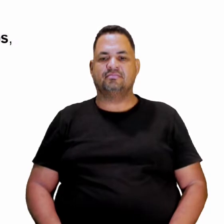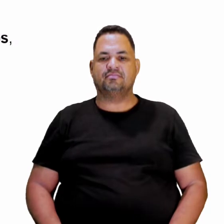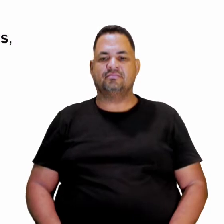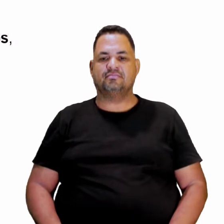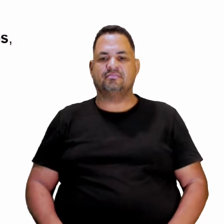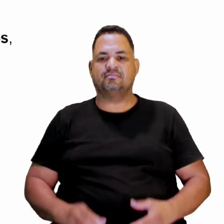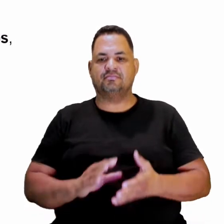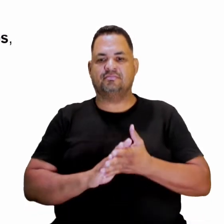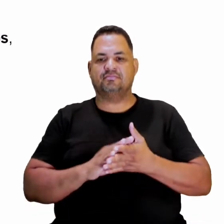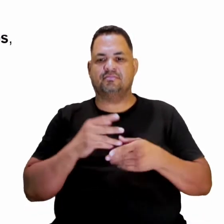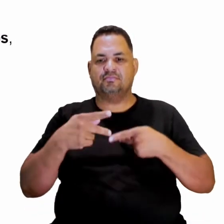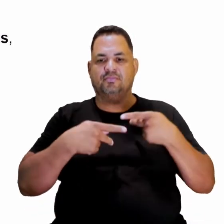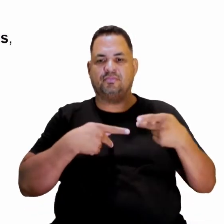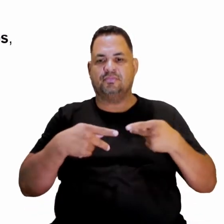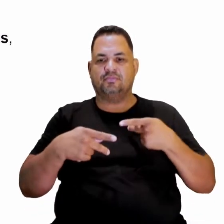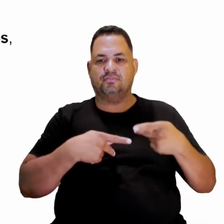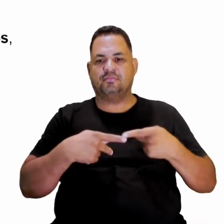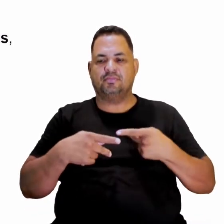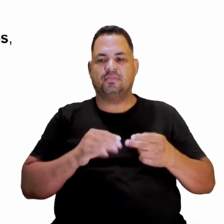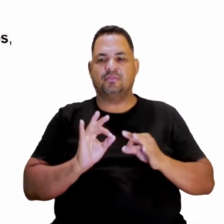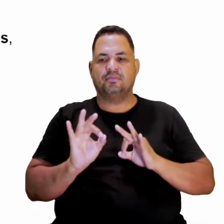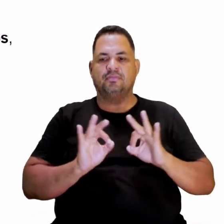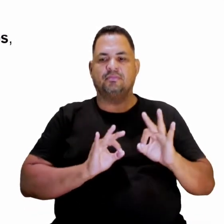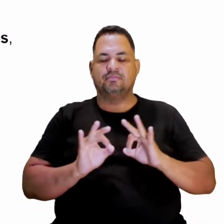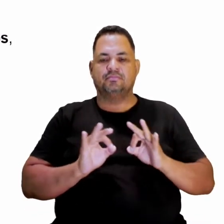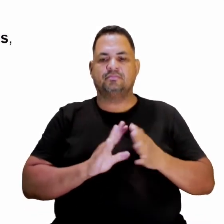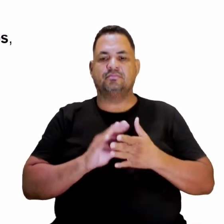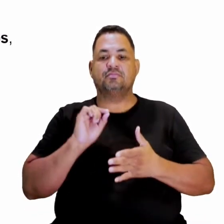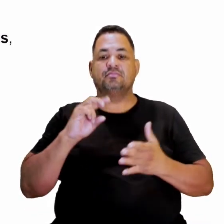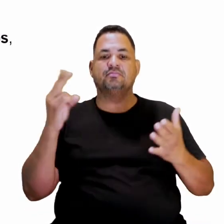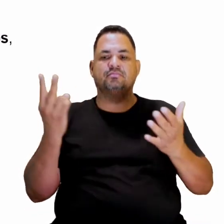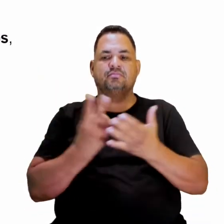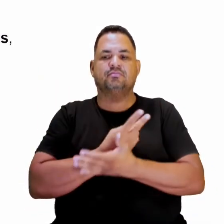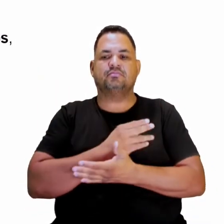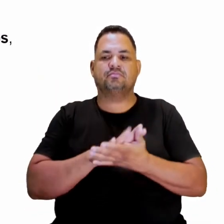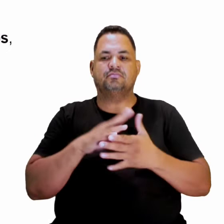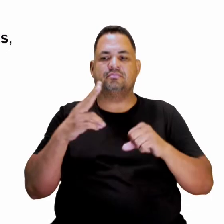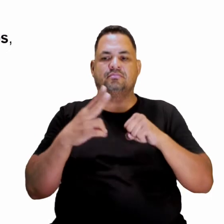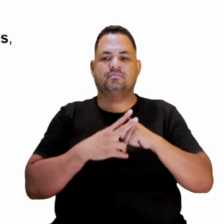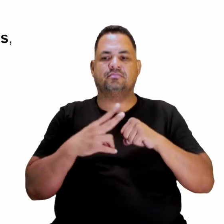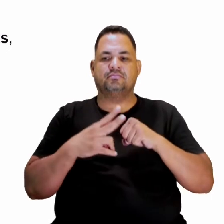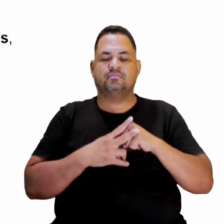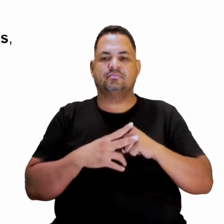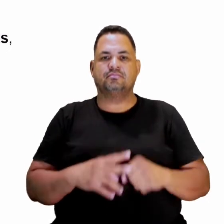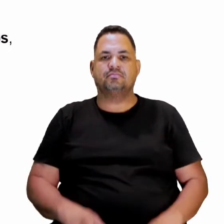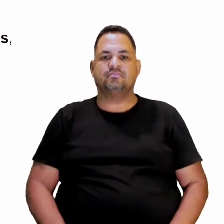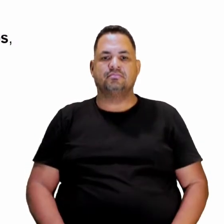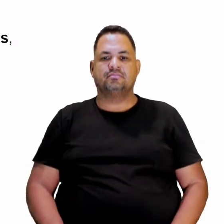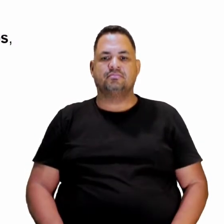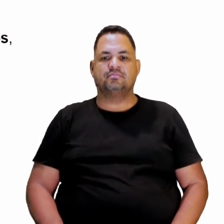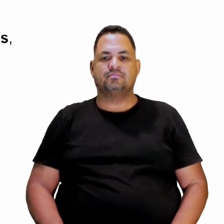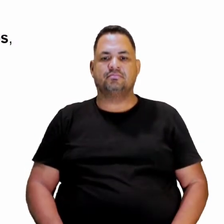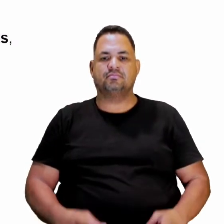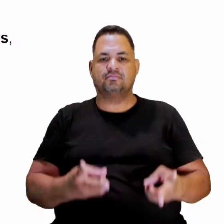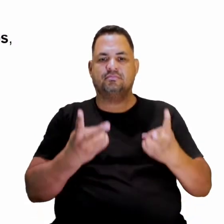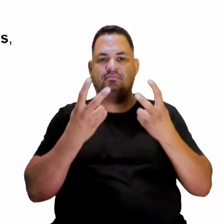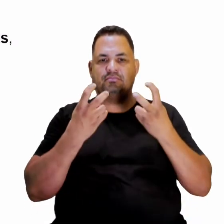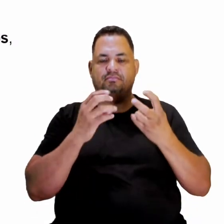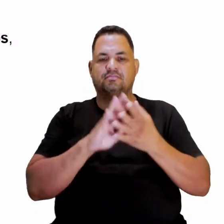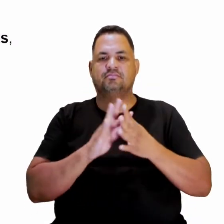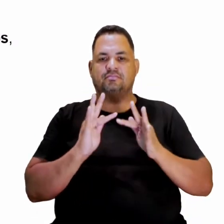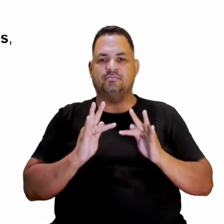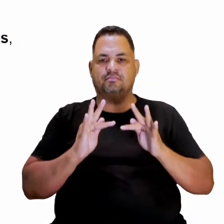verbo programar, certo? O que vai acontecer com esse verbo? Perceba aí que